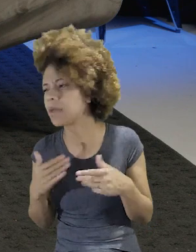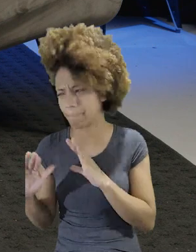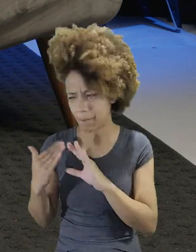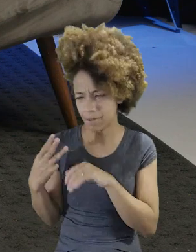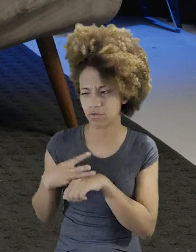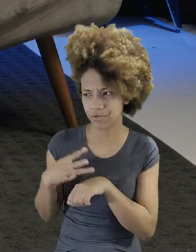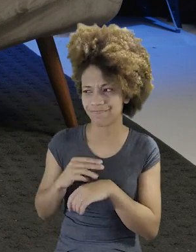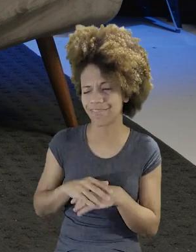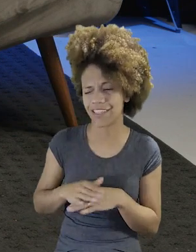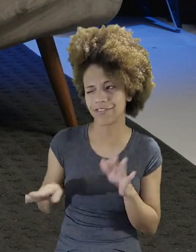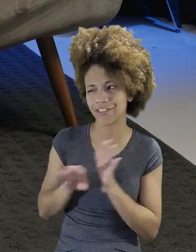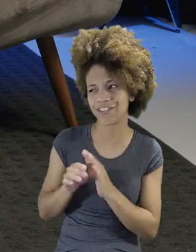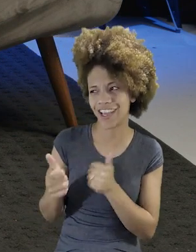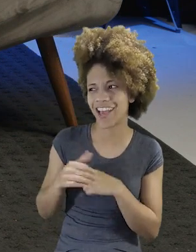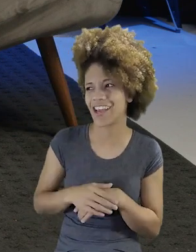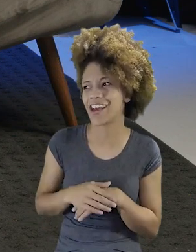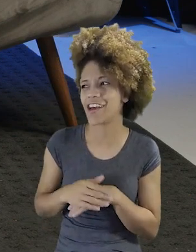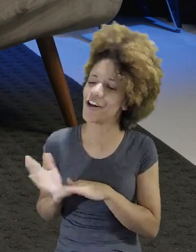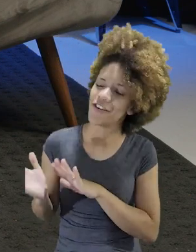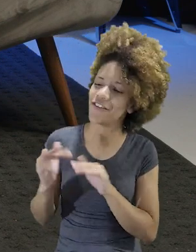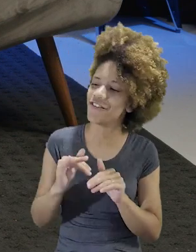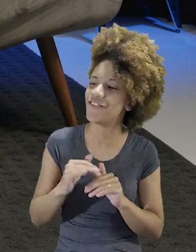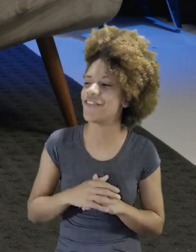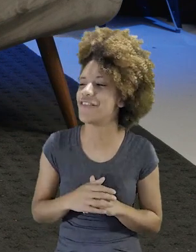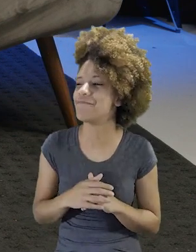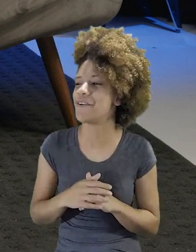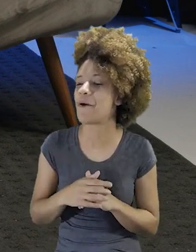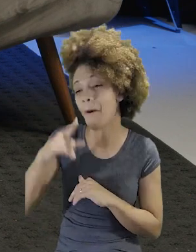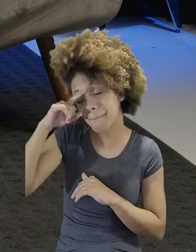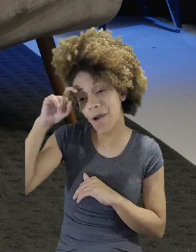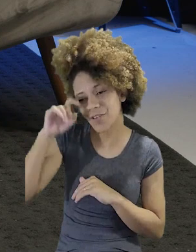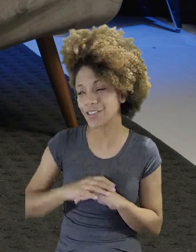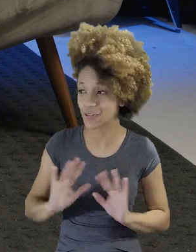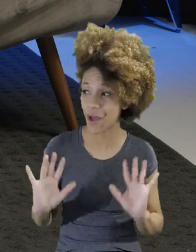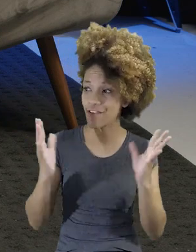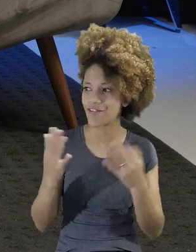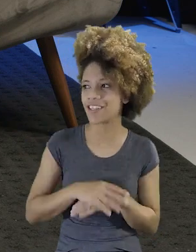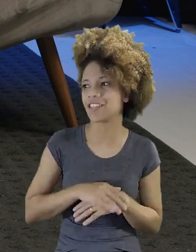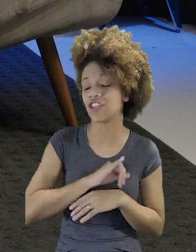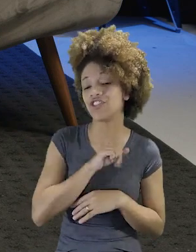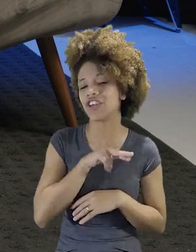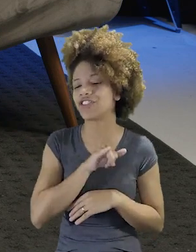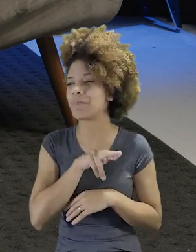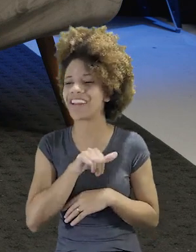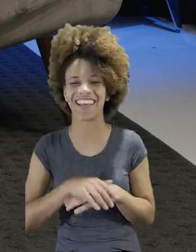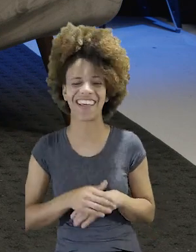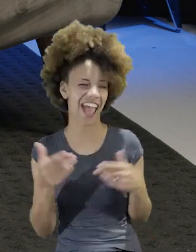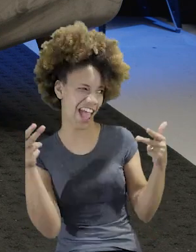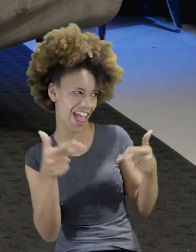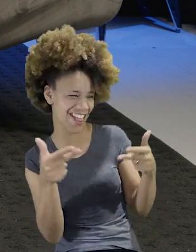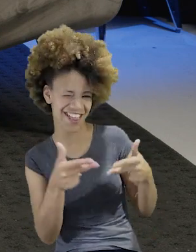gostei você vai chegar lá fazer vamos levar vamos levar o Maurício numa festa no